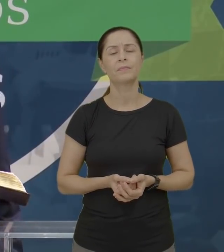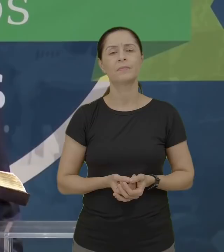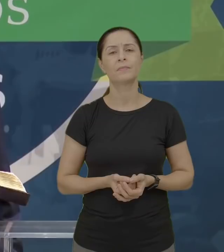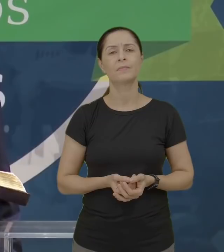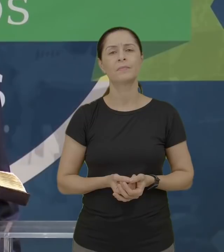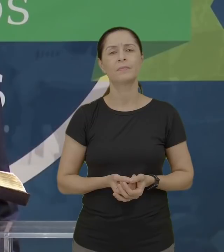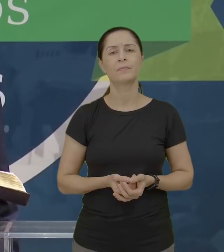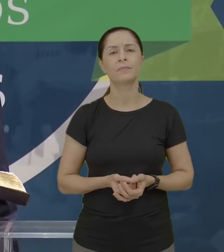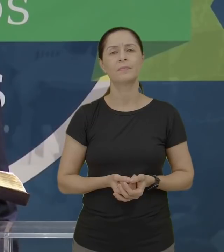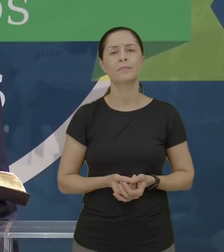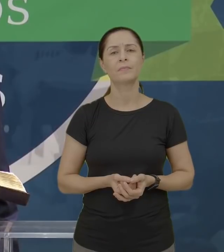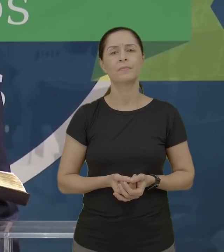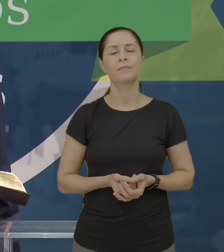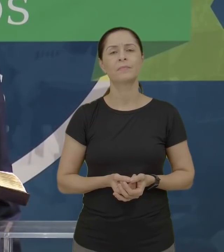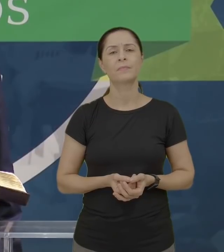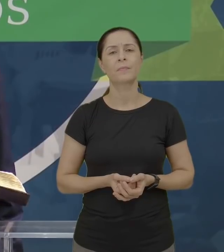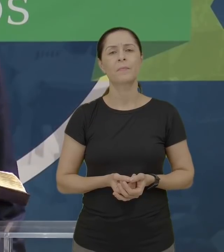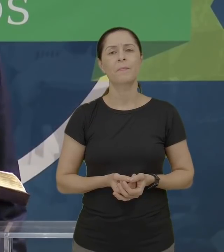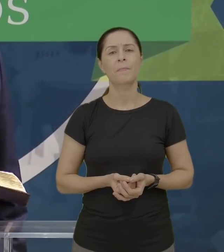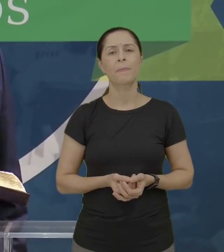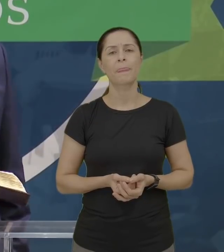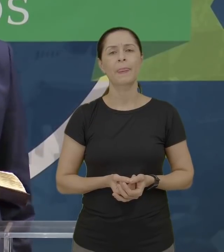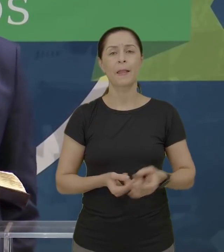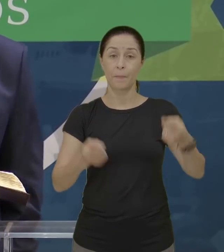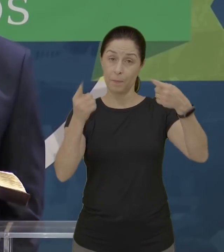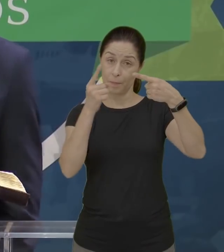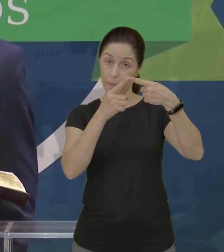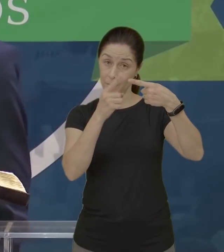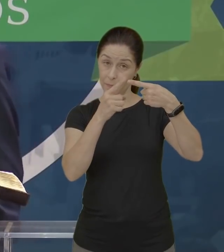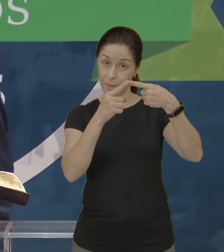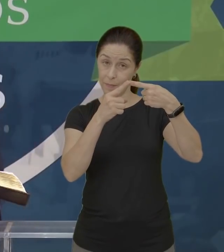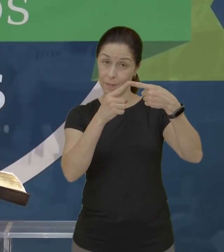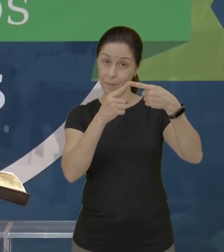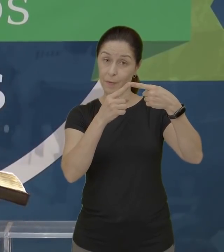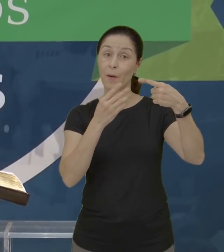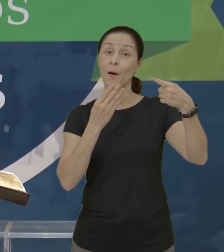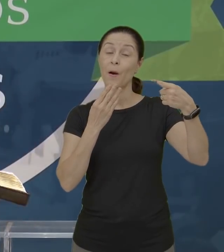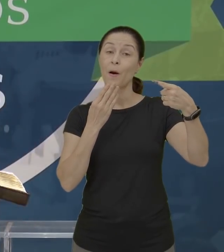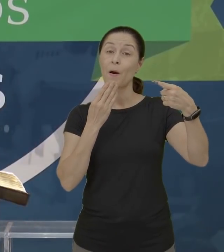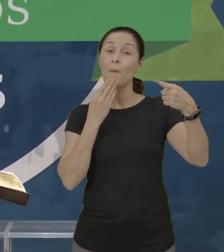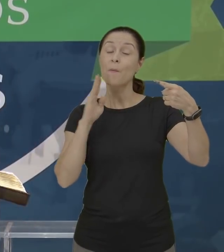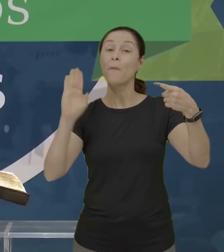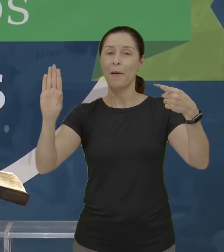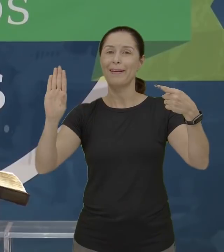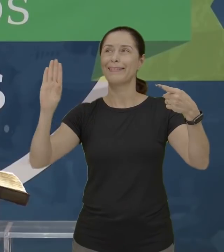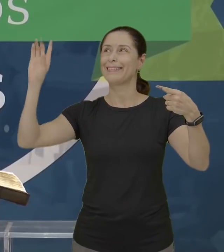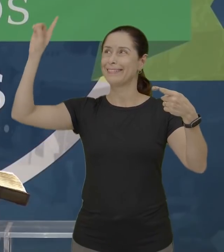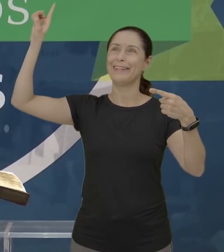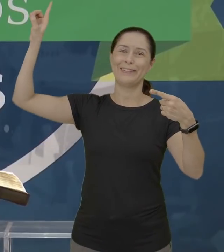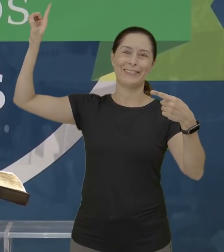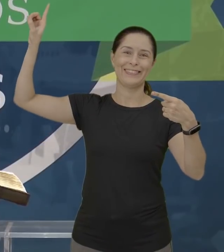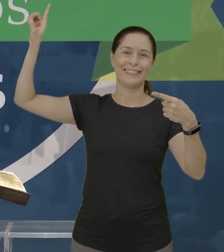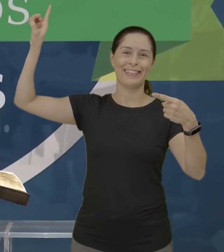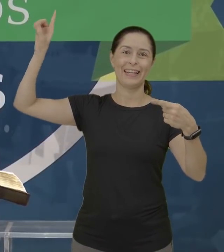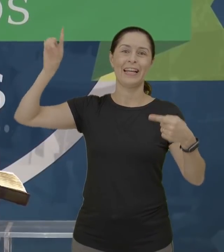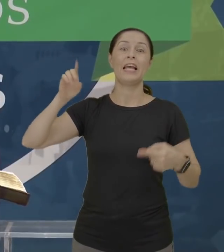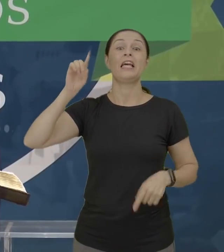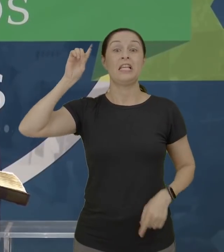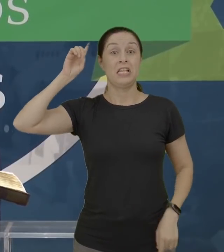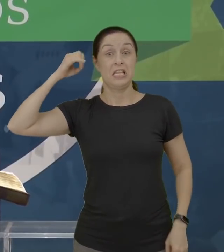As duas coisas imutáveis que ele está dizendo aqui, primeiro, é a promessa de Deus. Deus